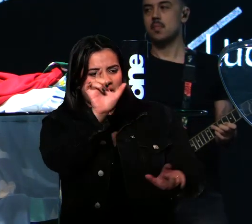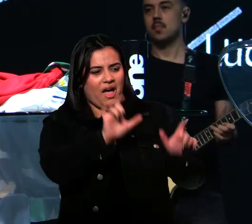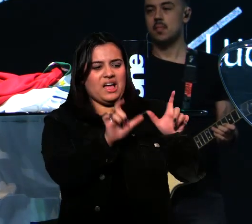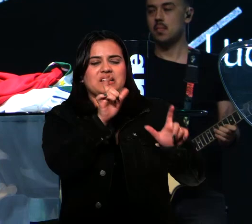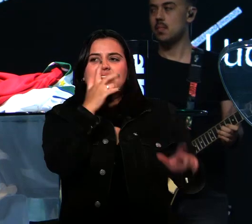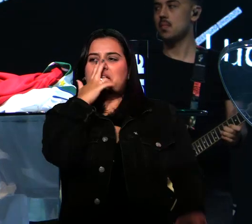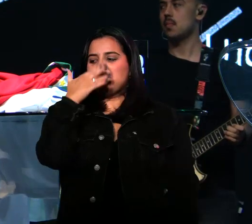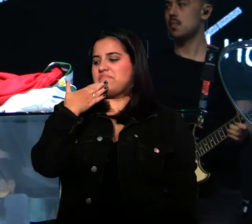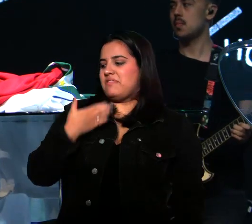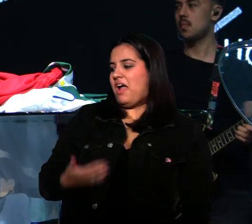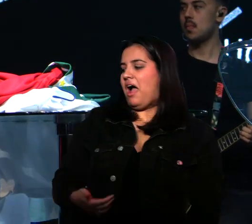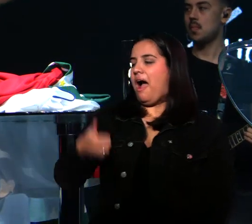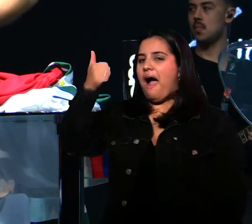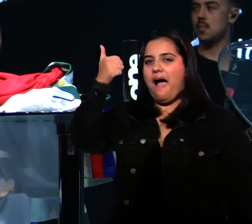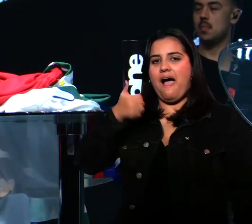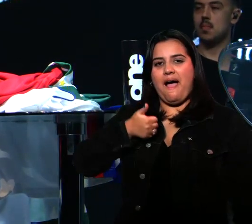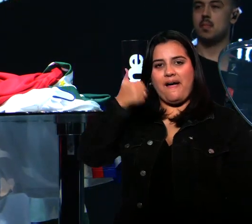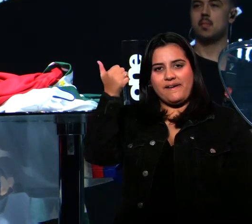por aí,